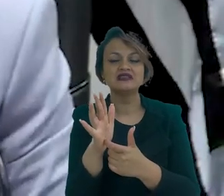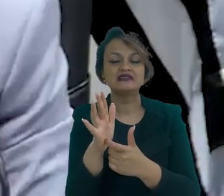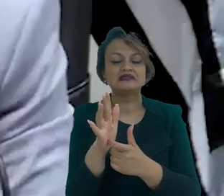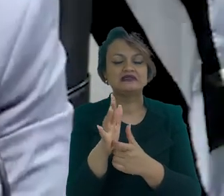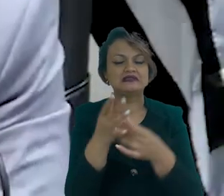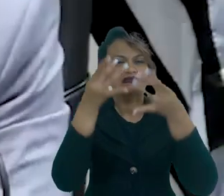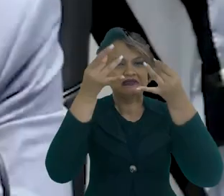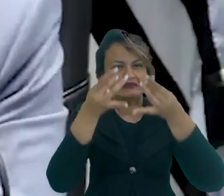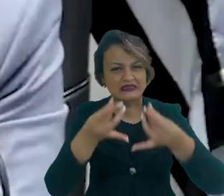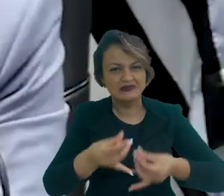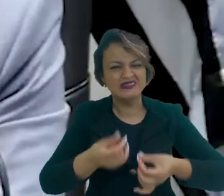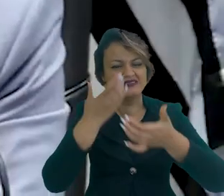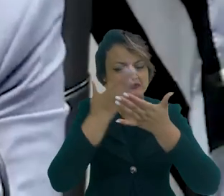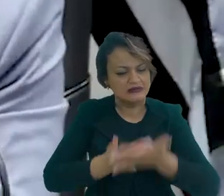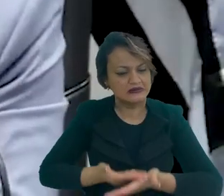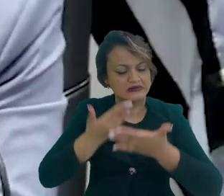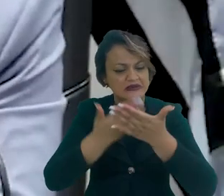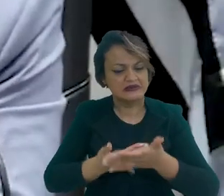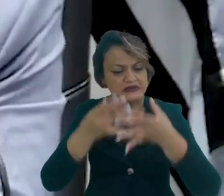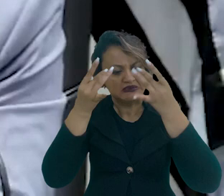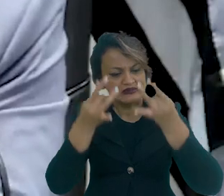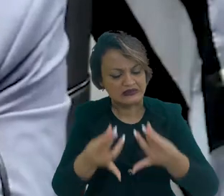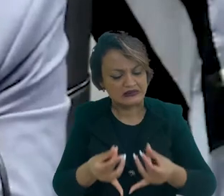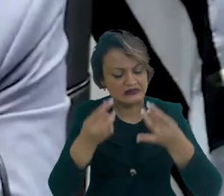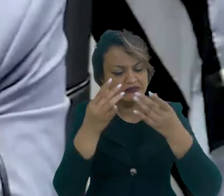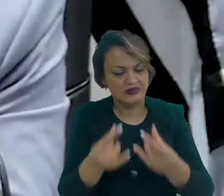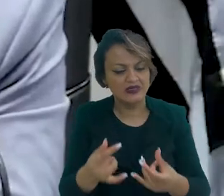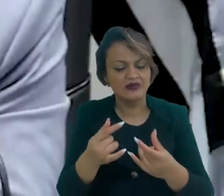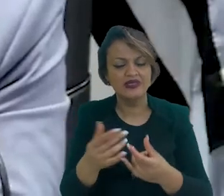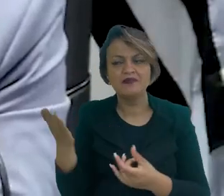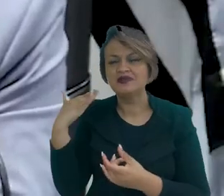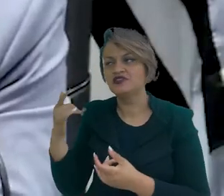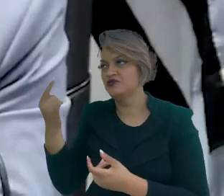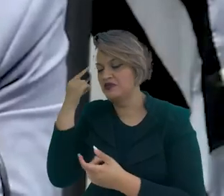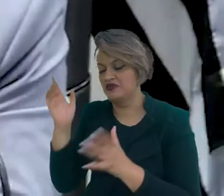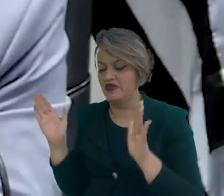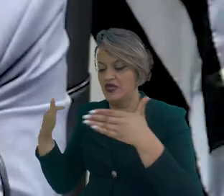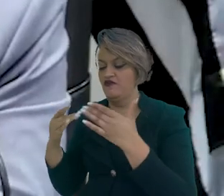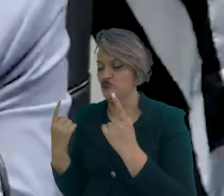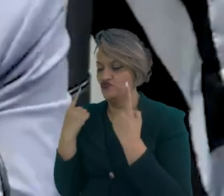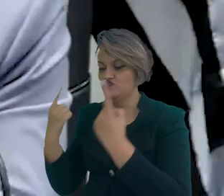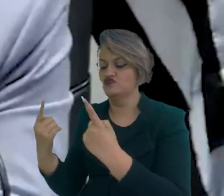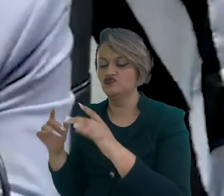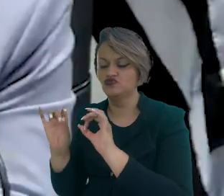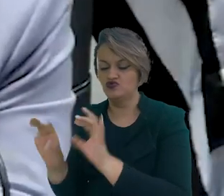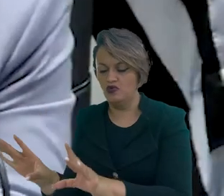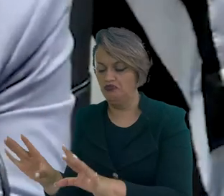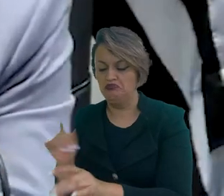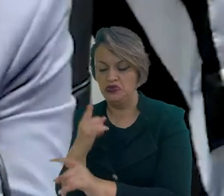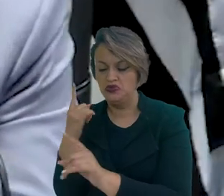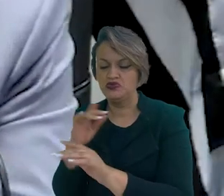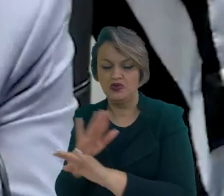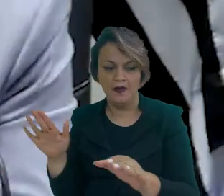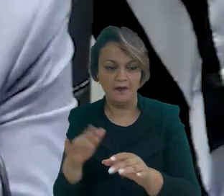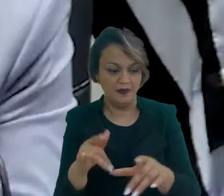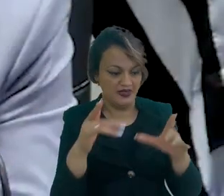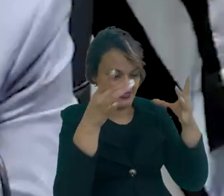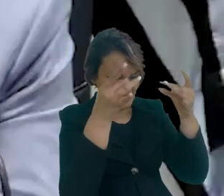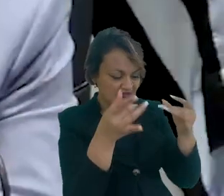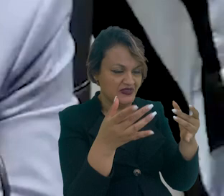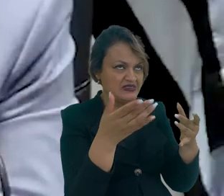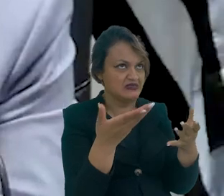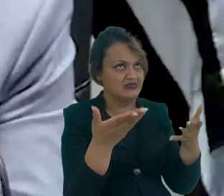nós estamos justamente no esgarçamento do que nós tínhamos como algo mais fechado